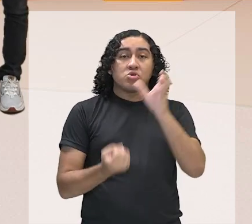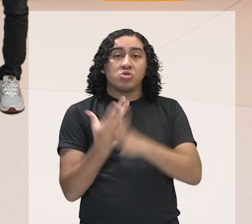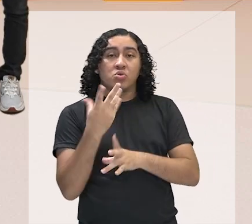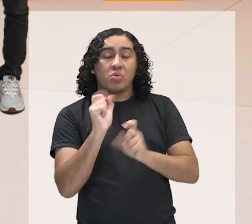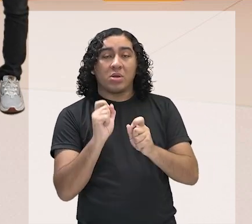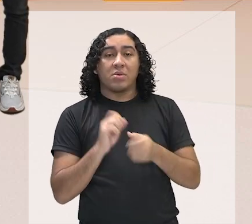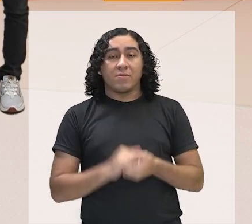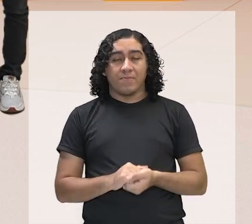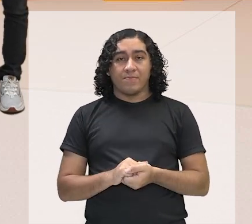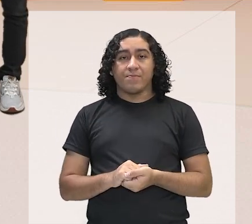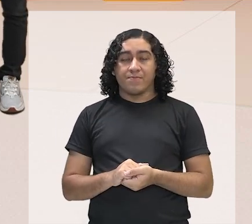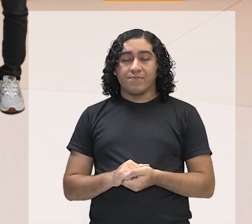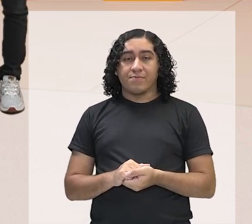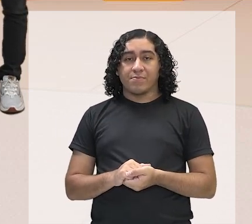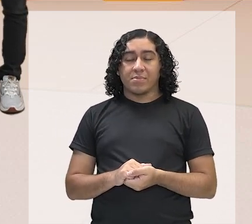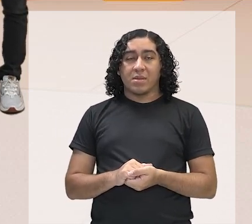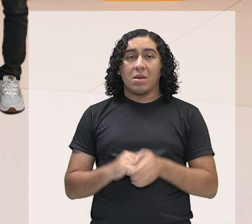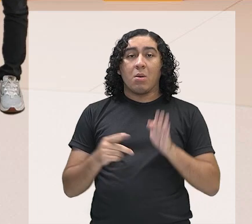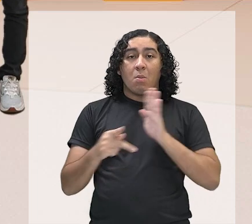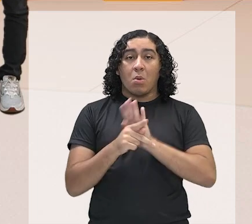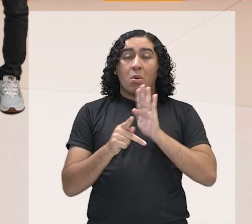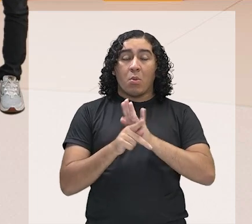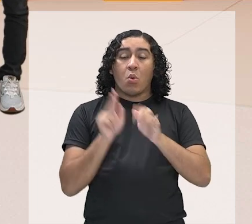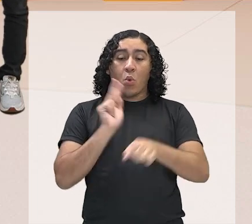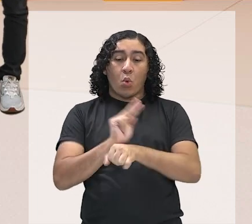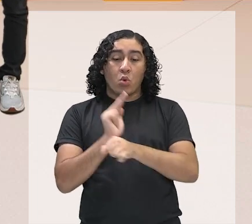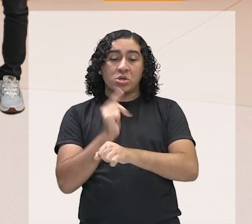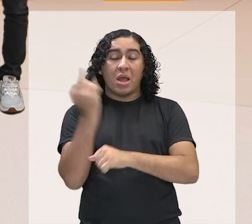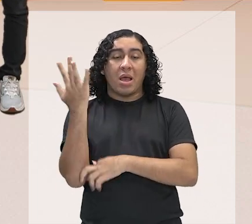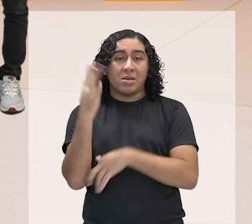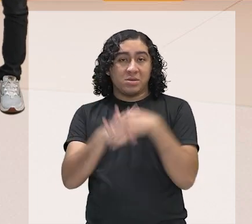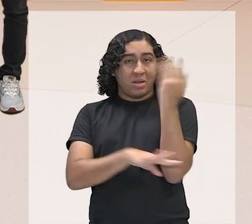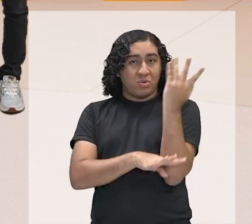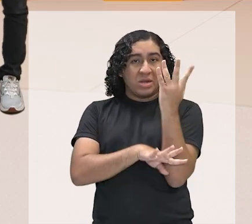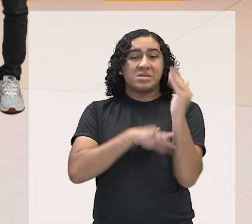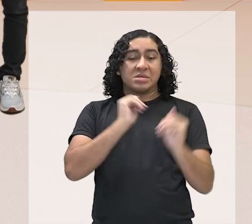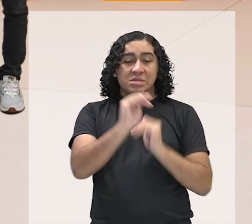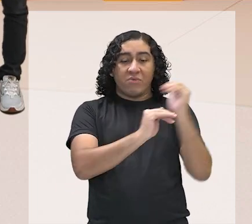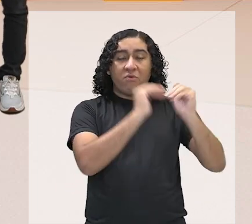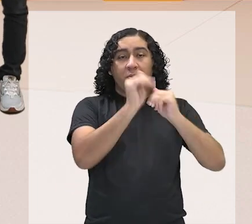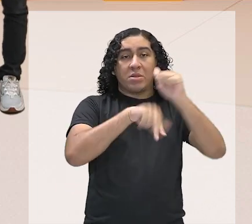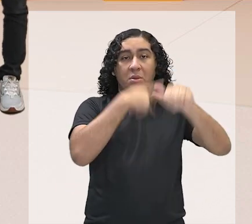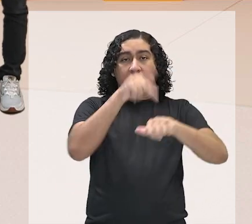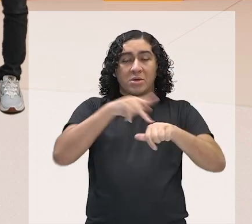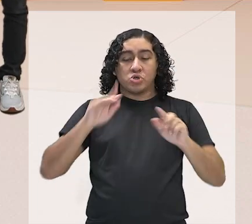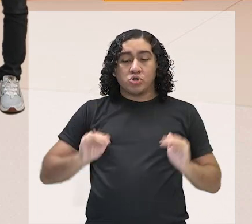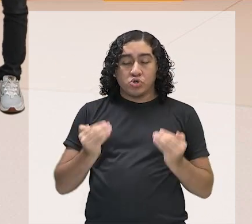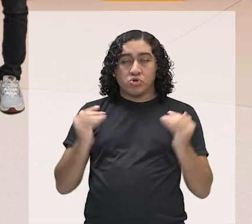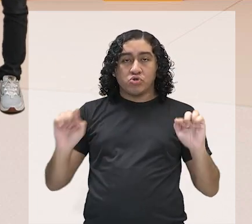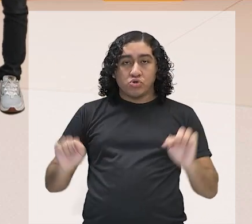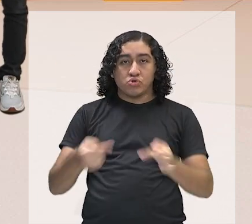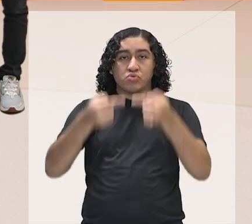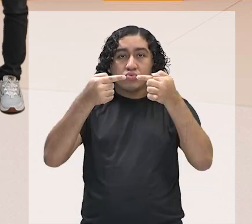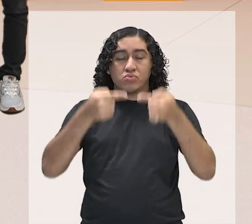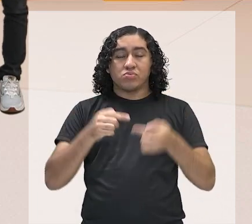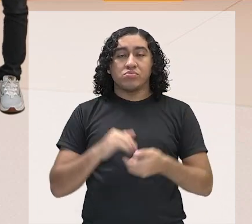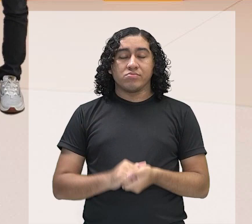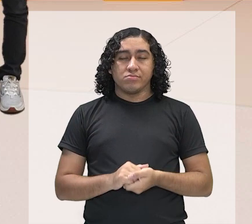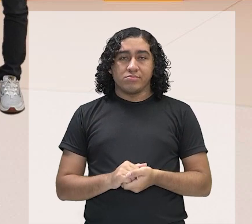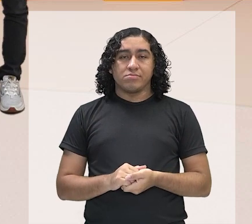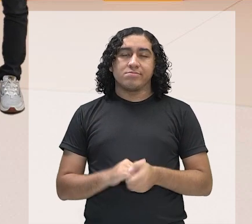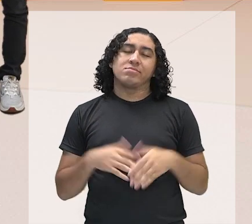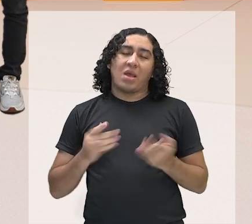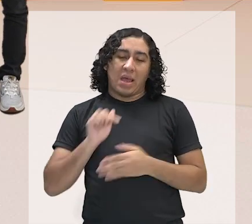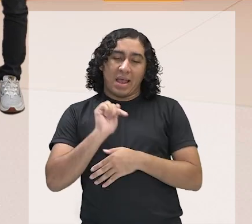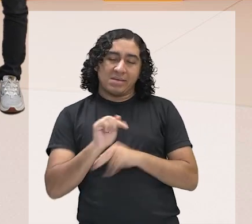desenvolvimento sustentável. Embora o desenvolvimento sustentável não tenha surgido ali durante a Conferência de